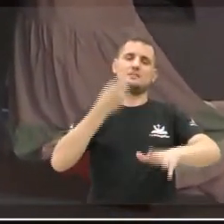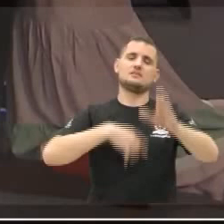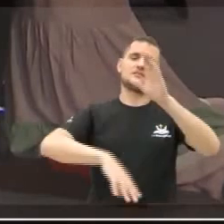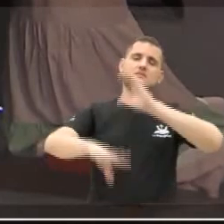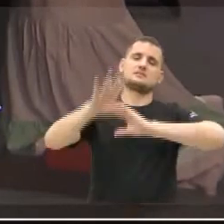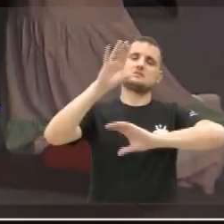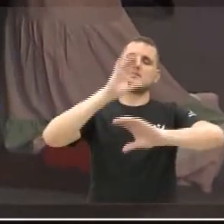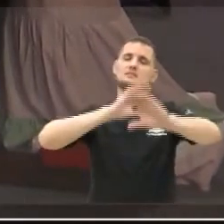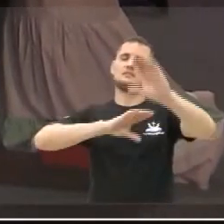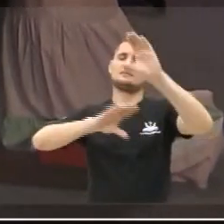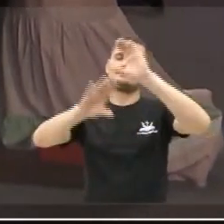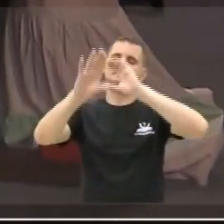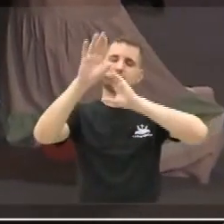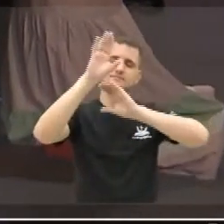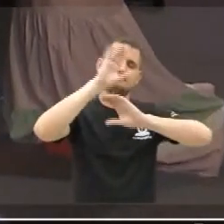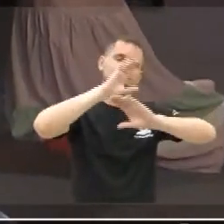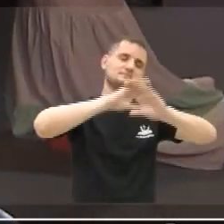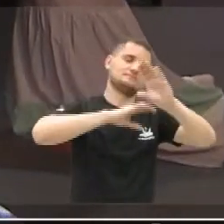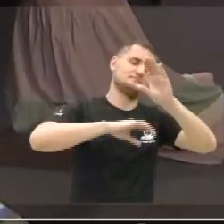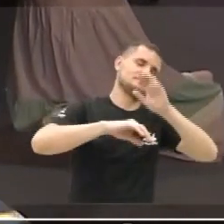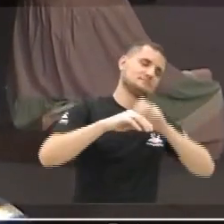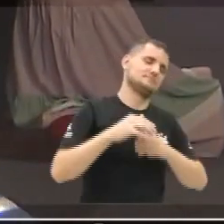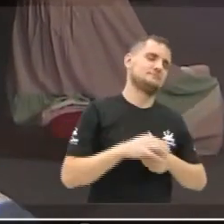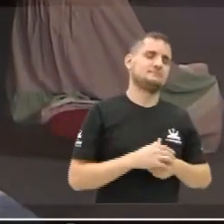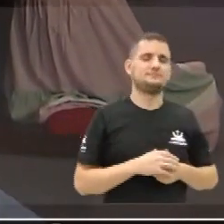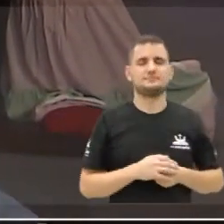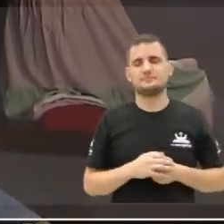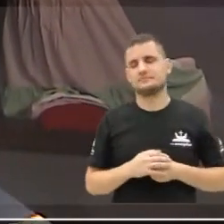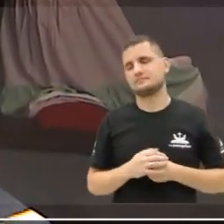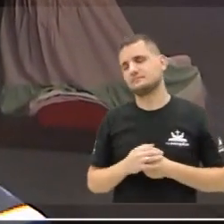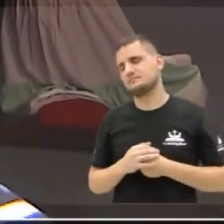sublime sacramento.